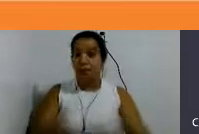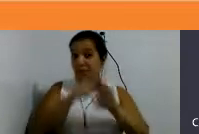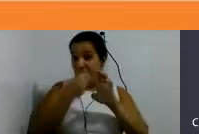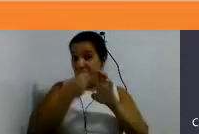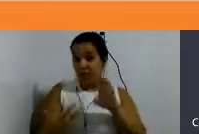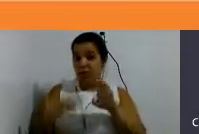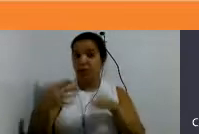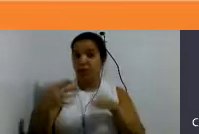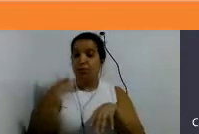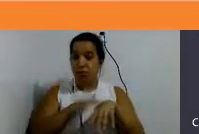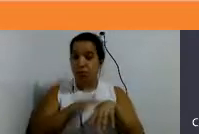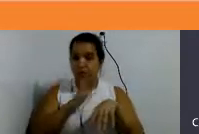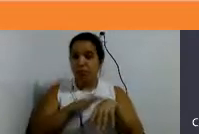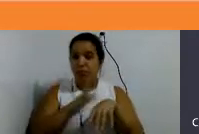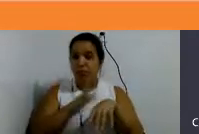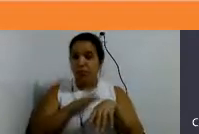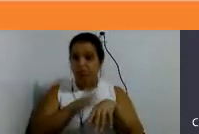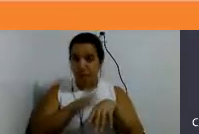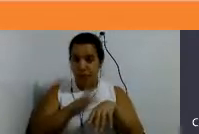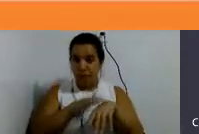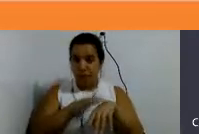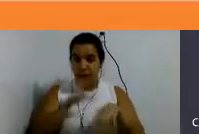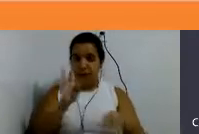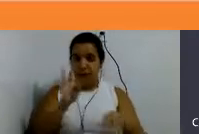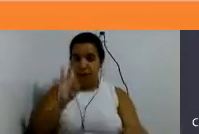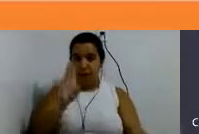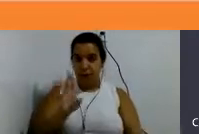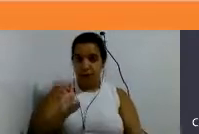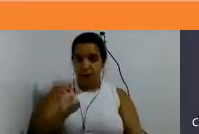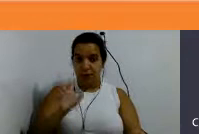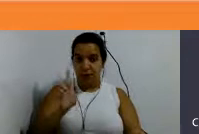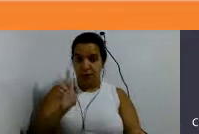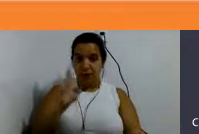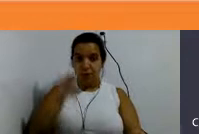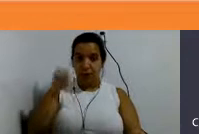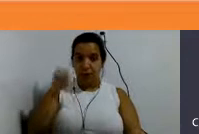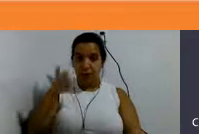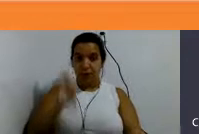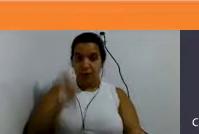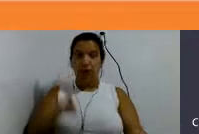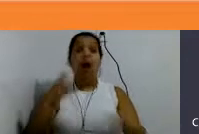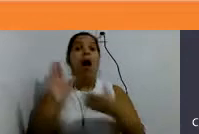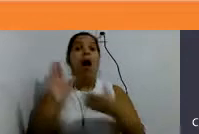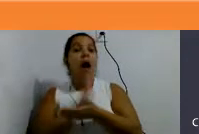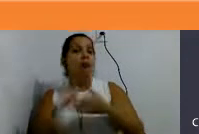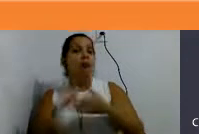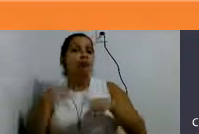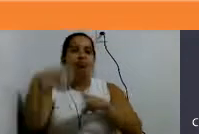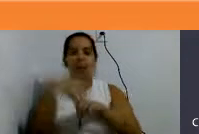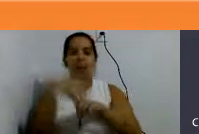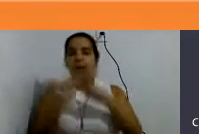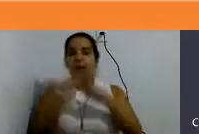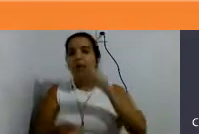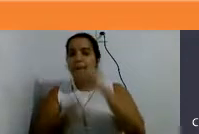leishmaniose tegumentar. Mas, lembrando que a gente tem alguns fungos também que reproduzem algumas